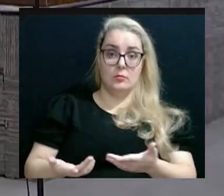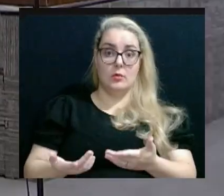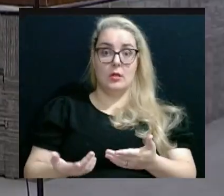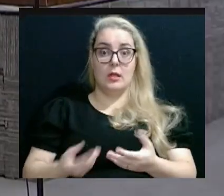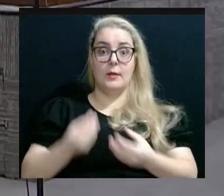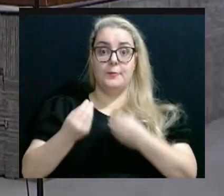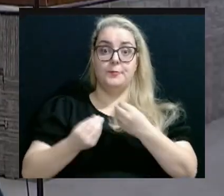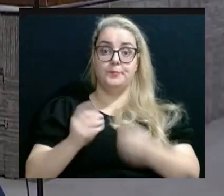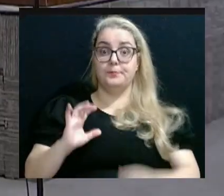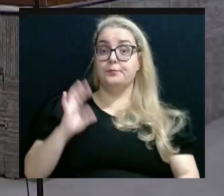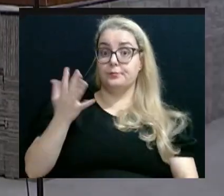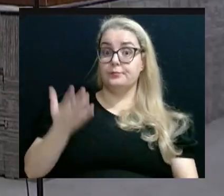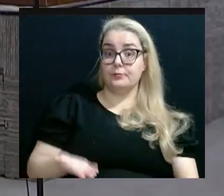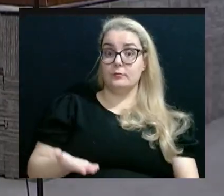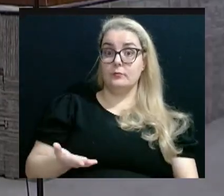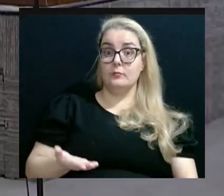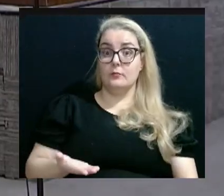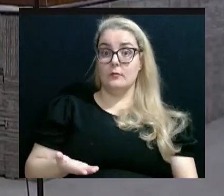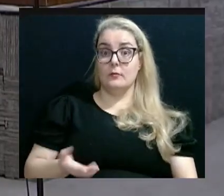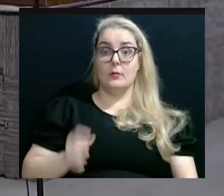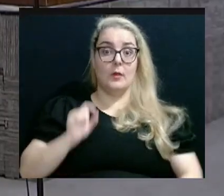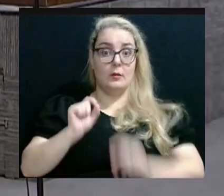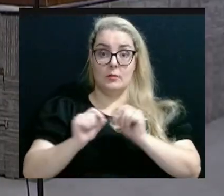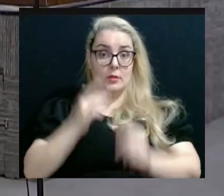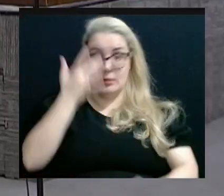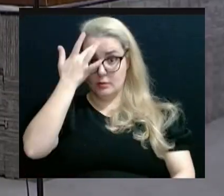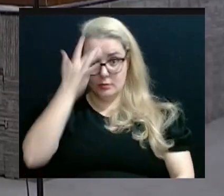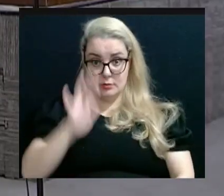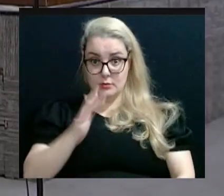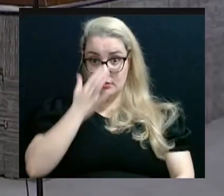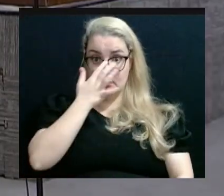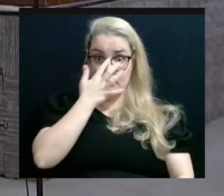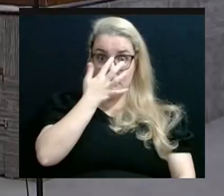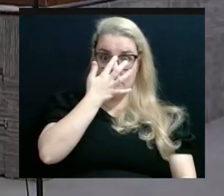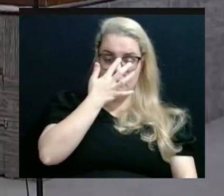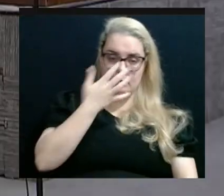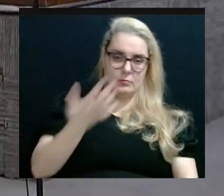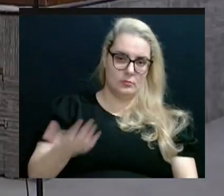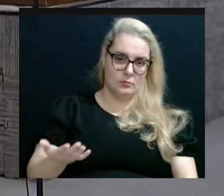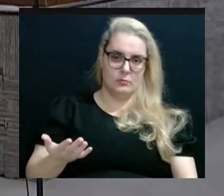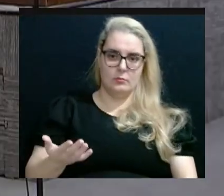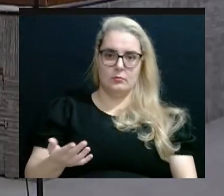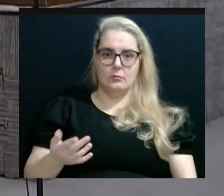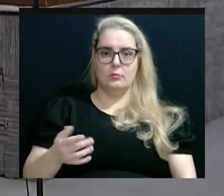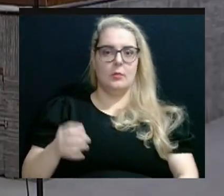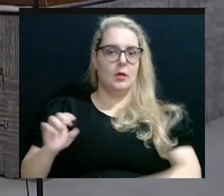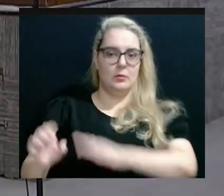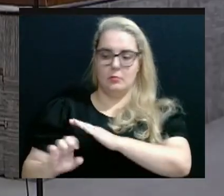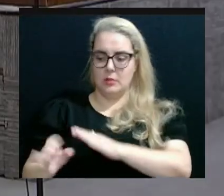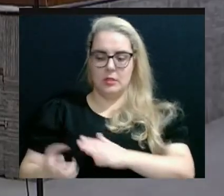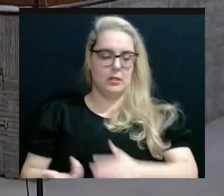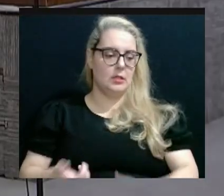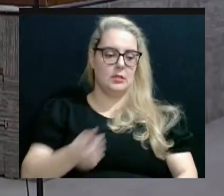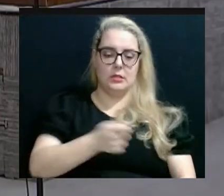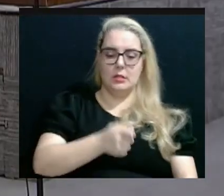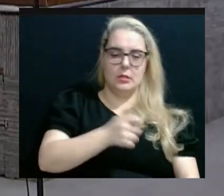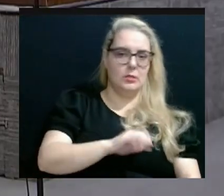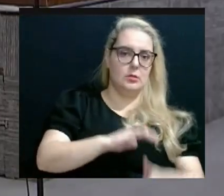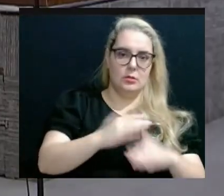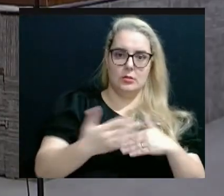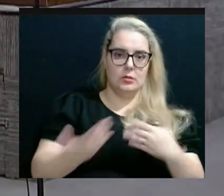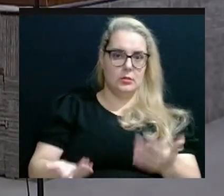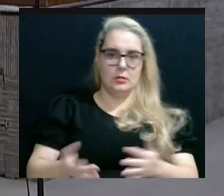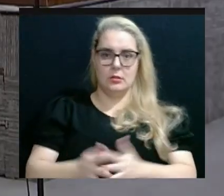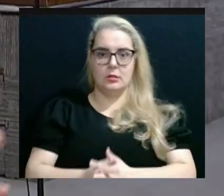isso. Então, para quem não sabe, então você pode aí, você pessoa jurídica, associação de bairro, né? Eu